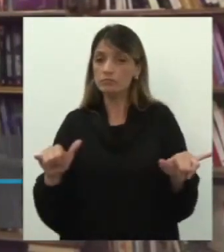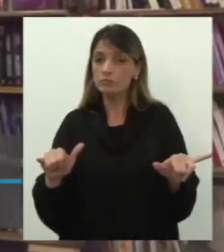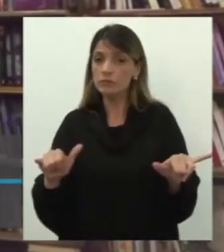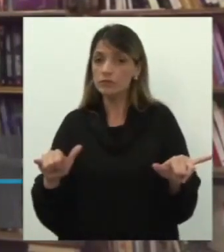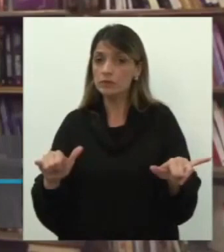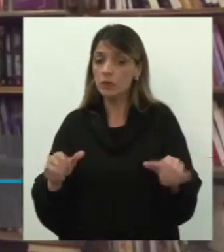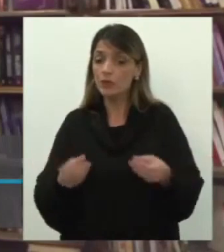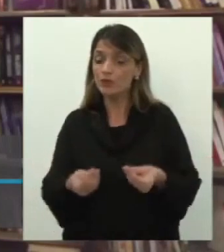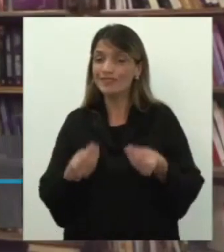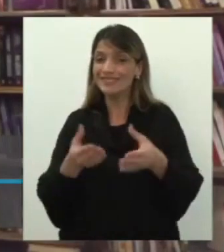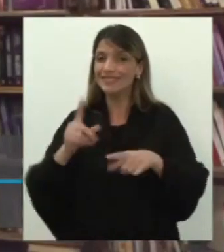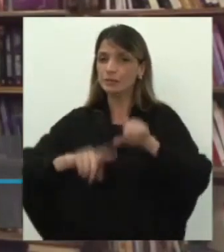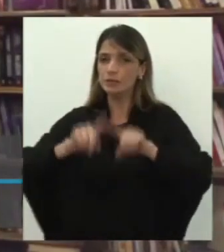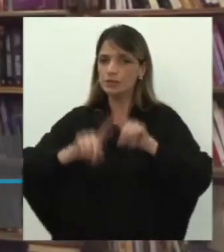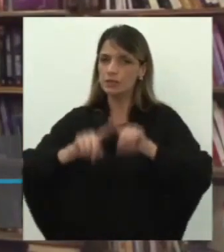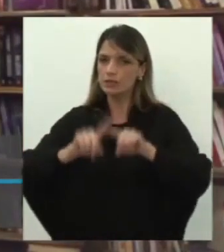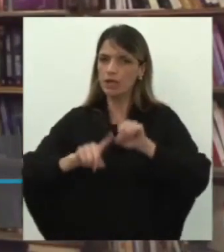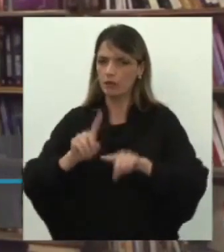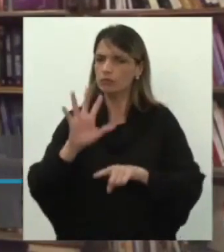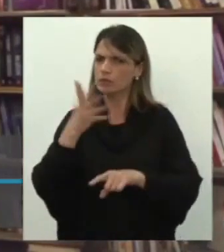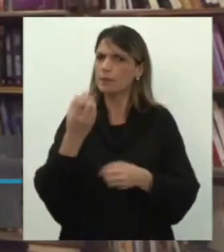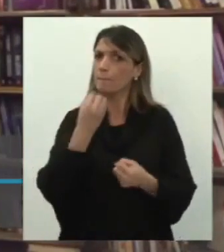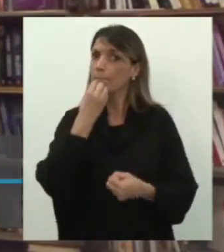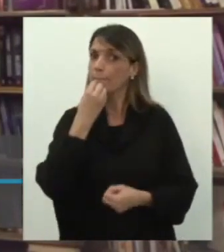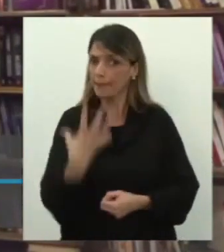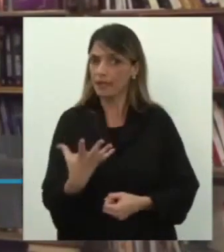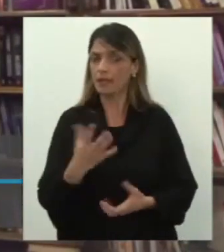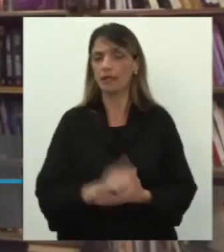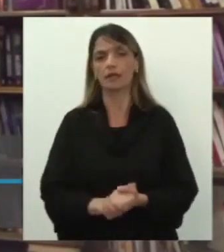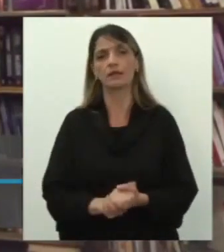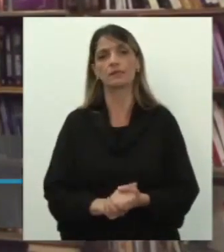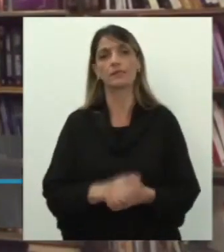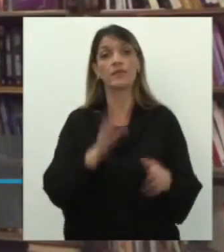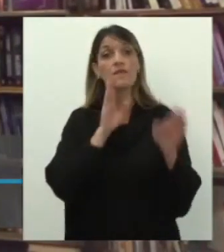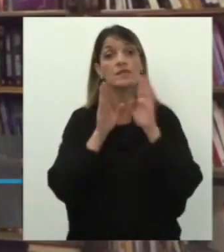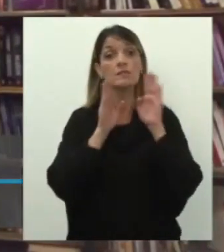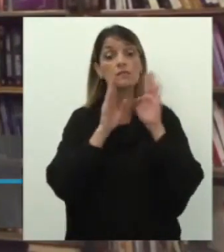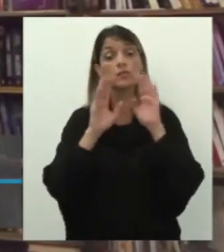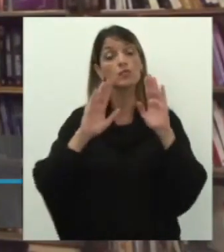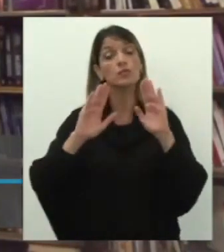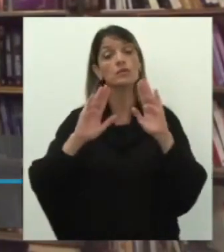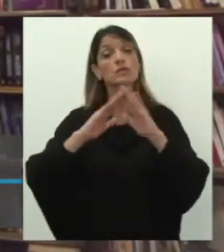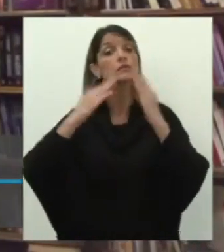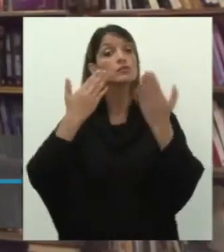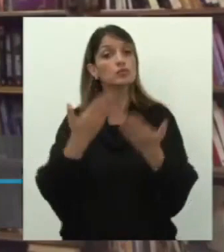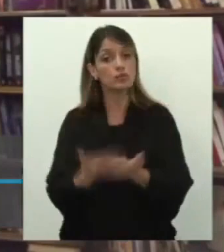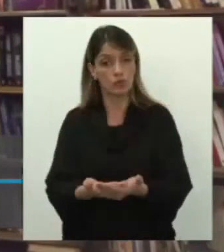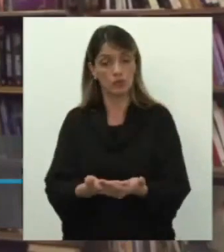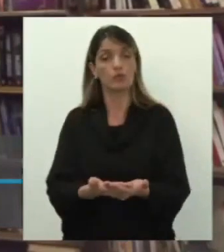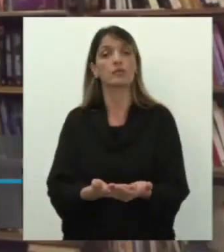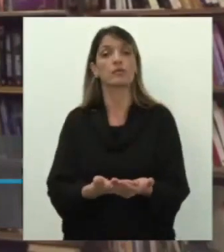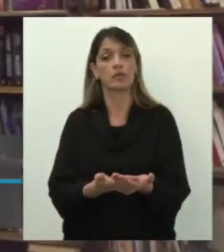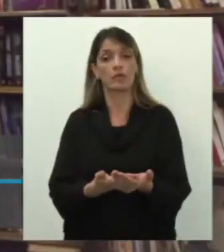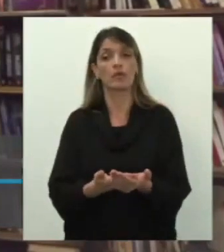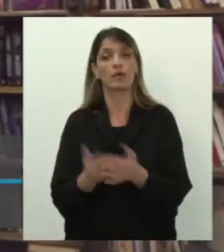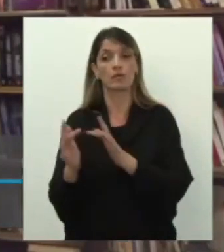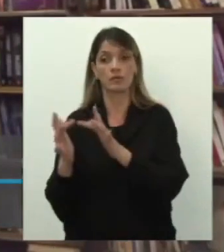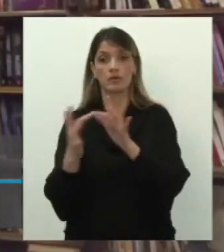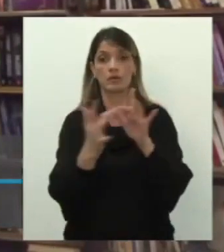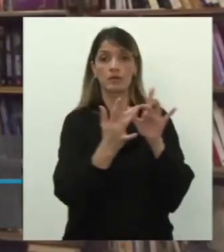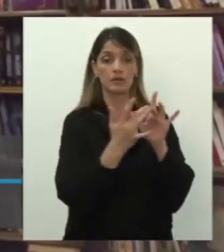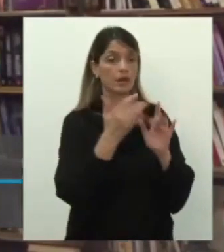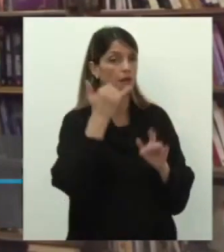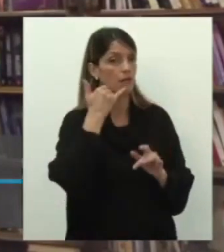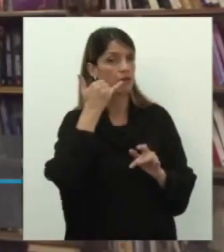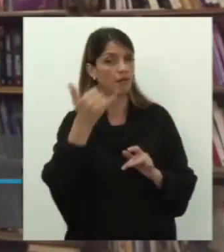fosse efetiva, nós contamos com o Facebook da escola, para além do contato via telefone